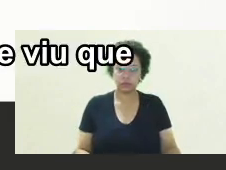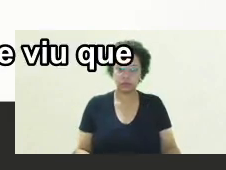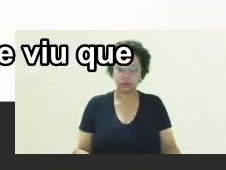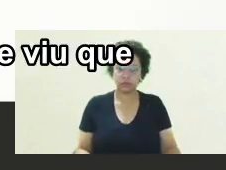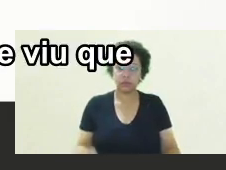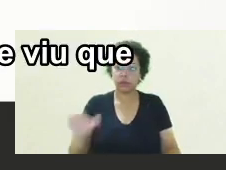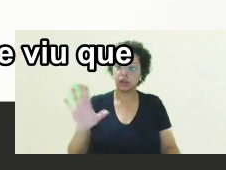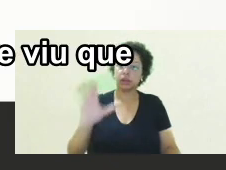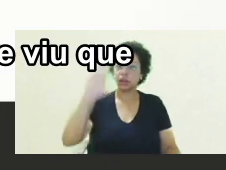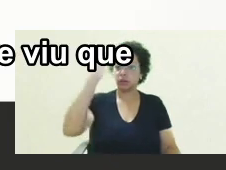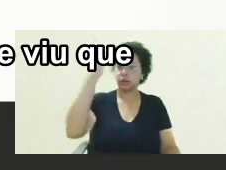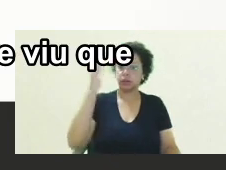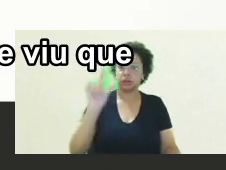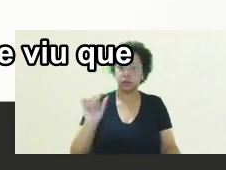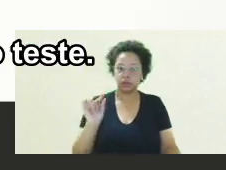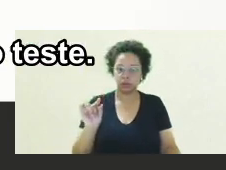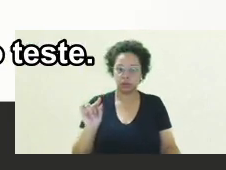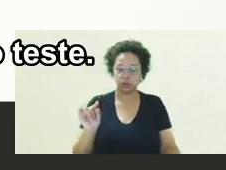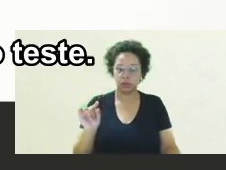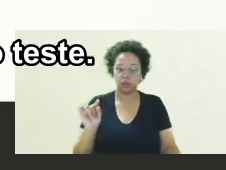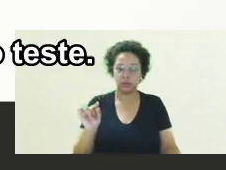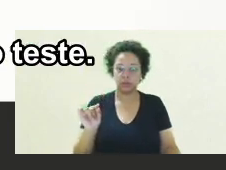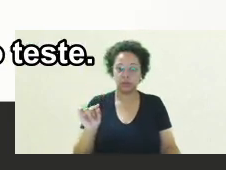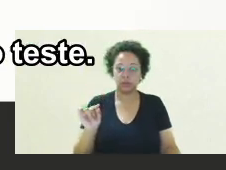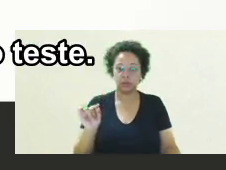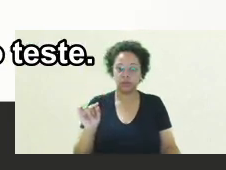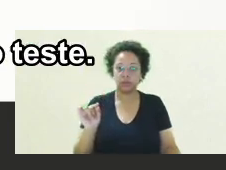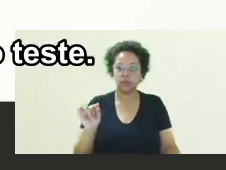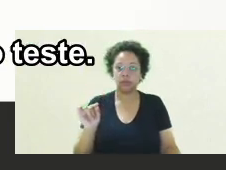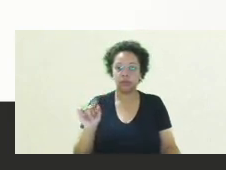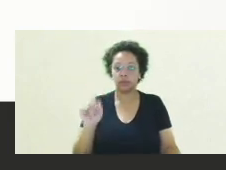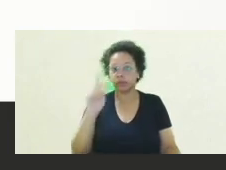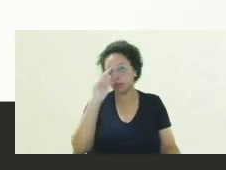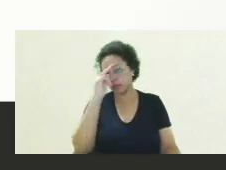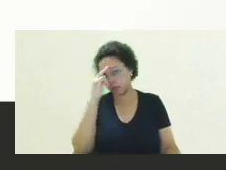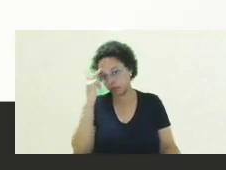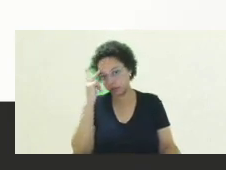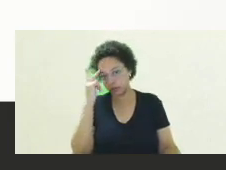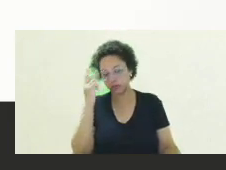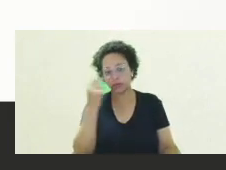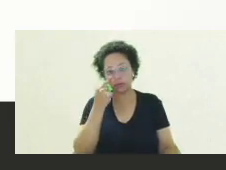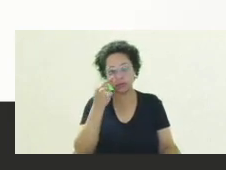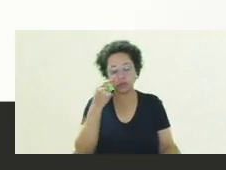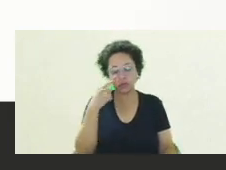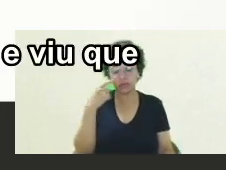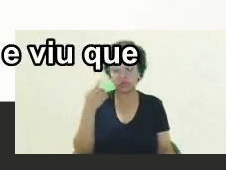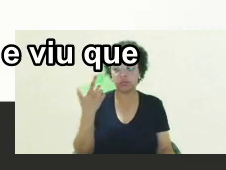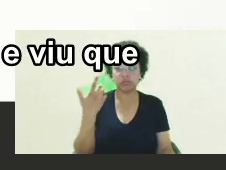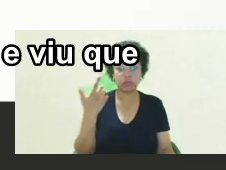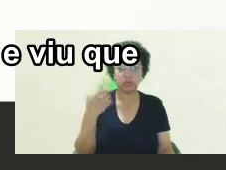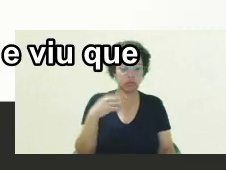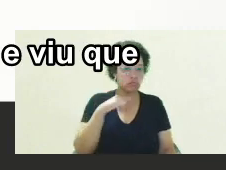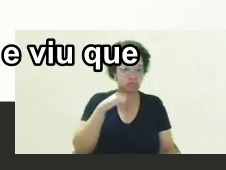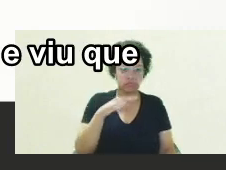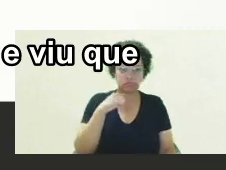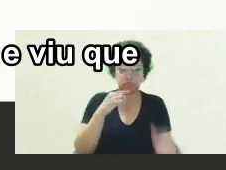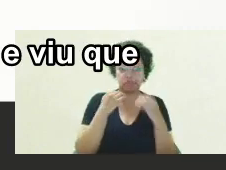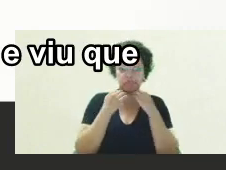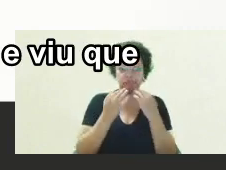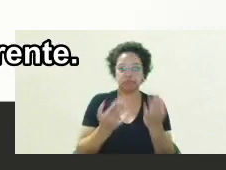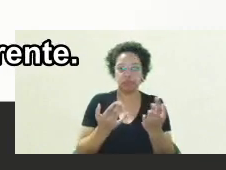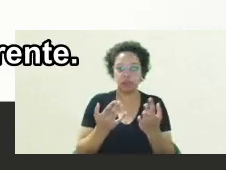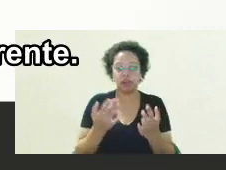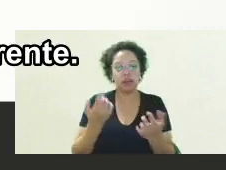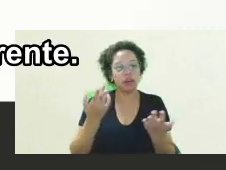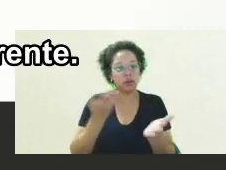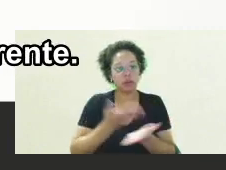acontece? No primeiro momento, a gente viu que não funcionava bem com o teste. Esse negócio, a gente começou a pesquisar